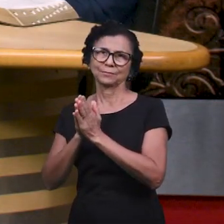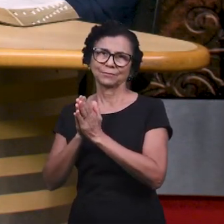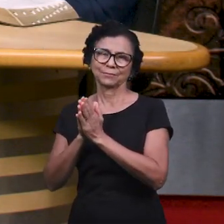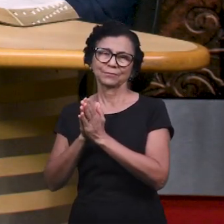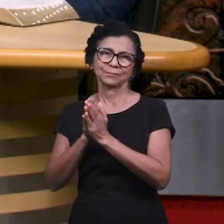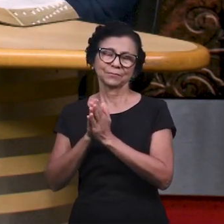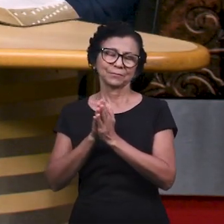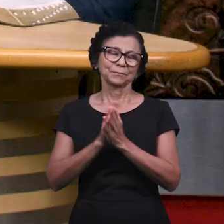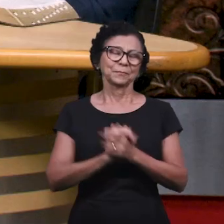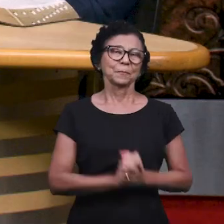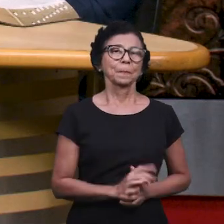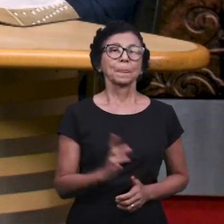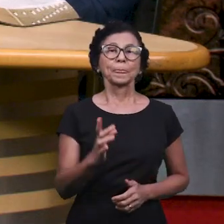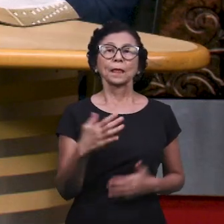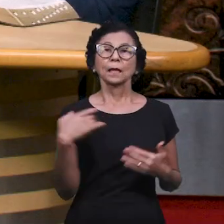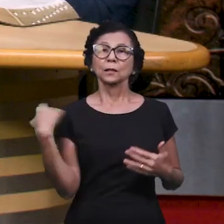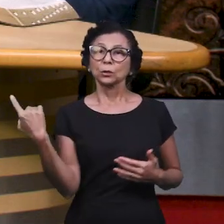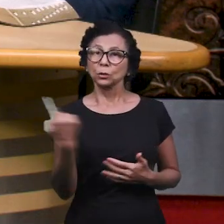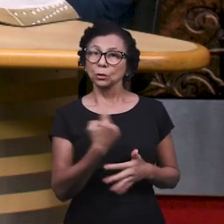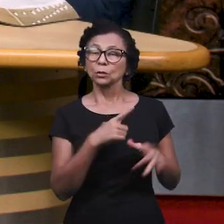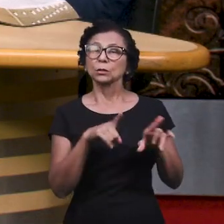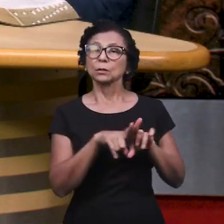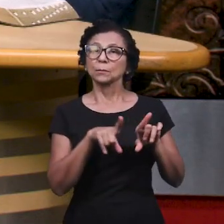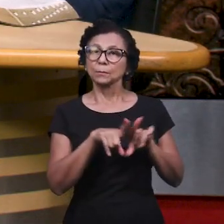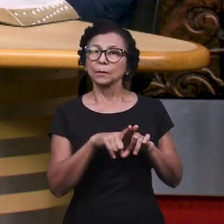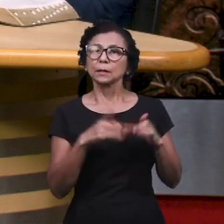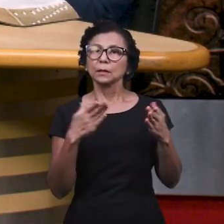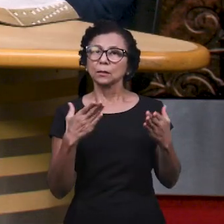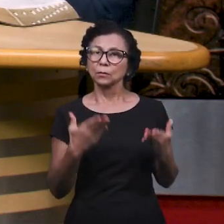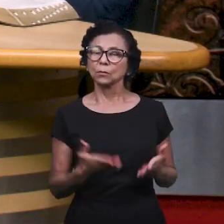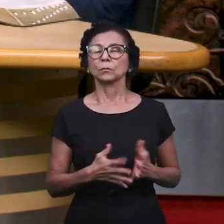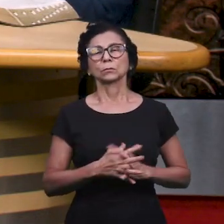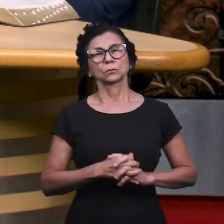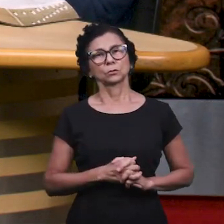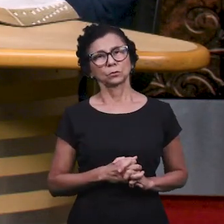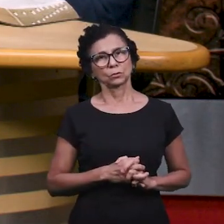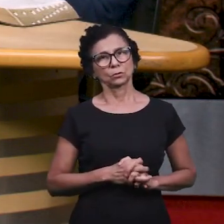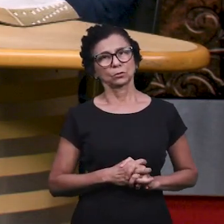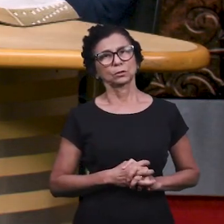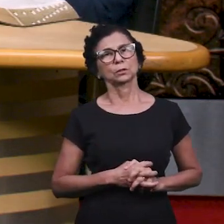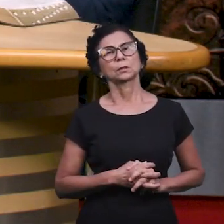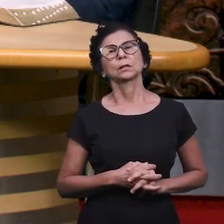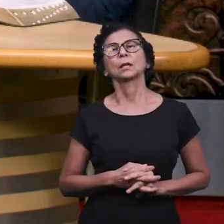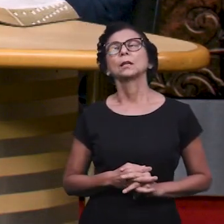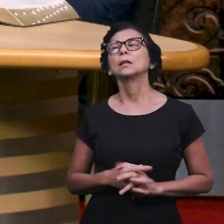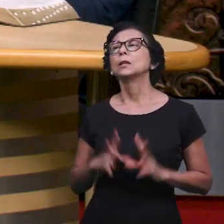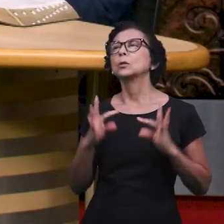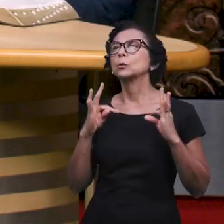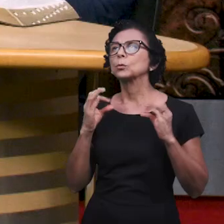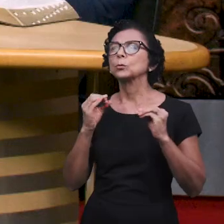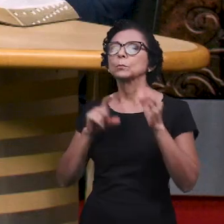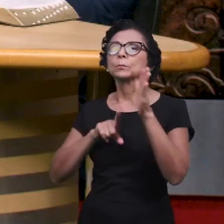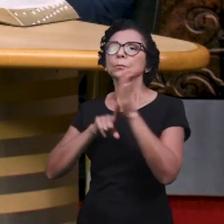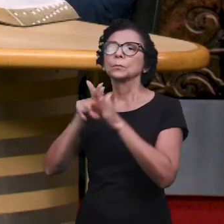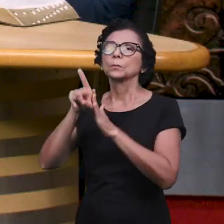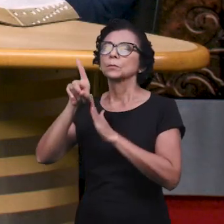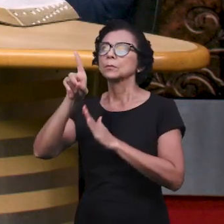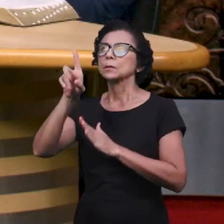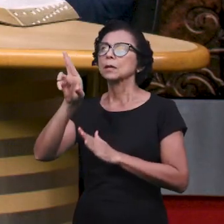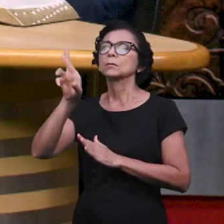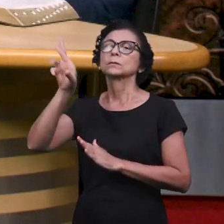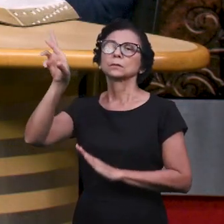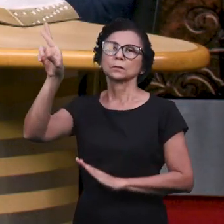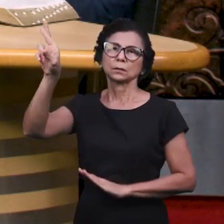decisão aqui no corpo, né? Tudo para edificação, para crescimento e para